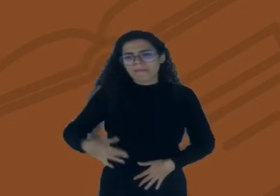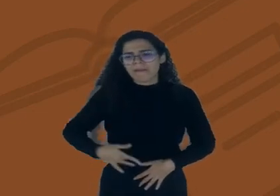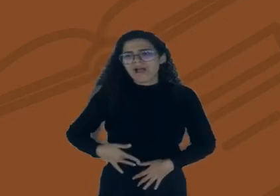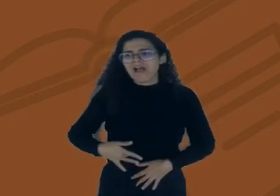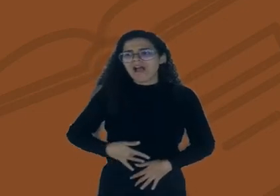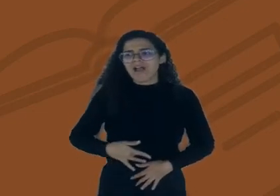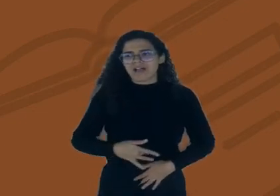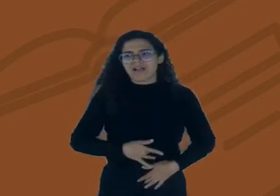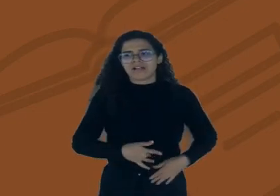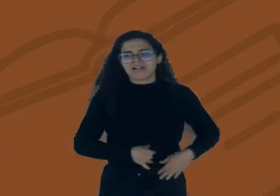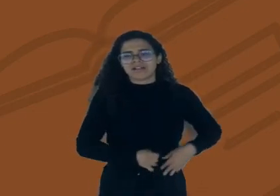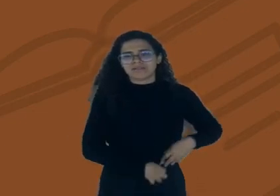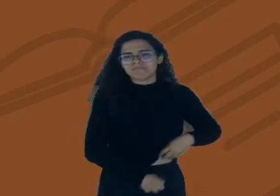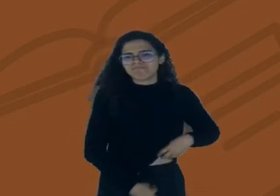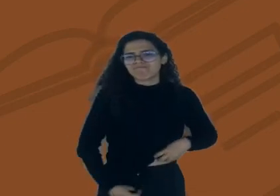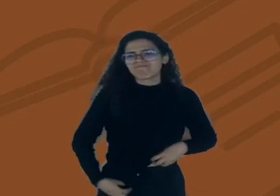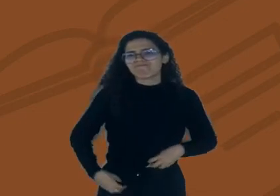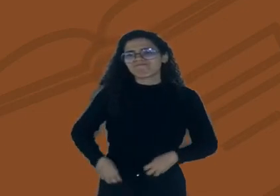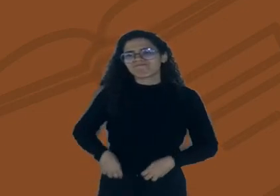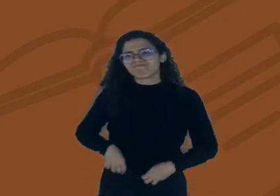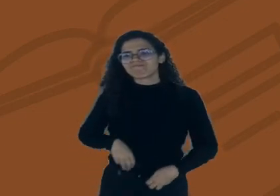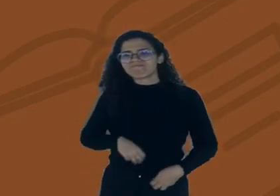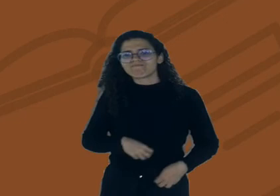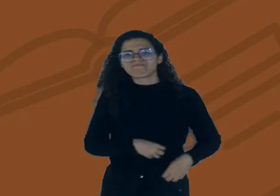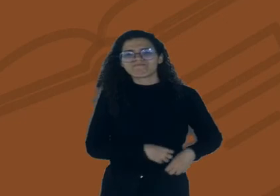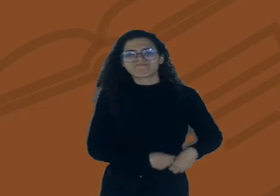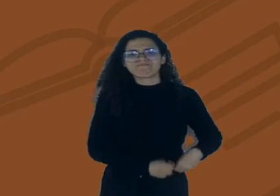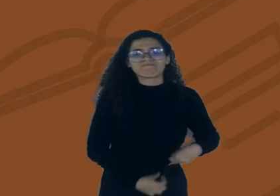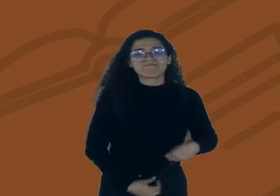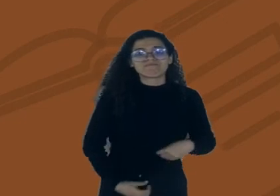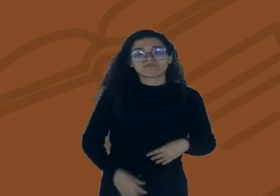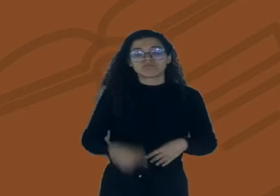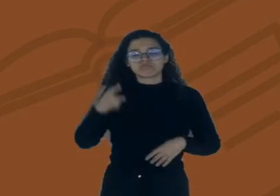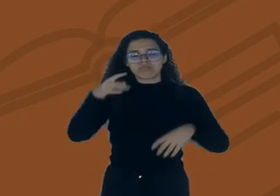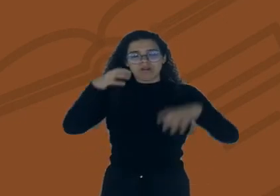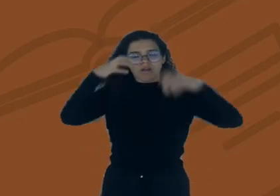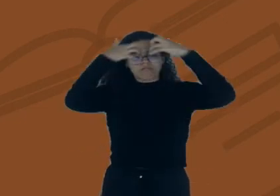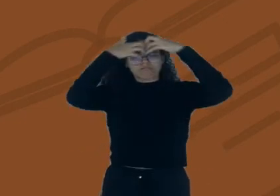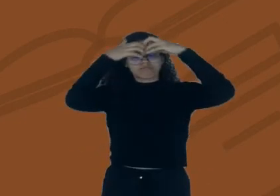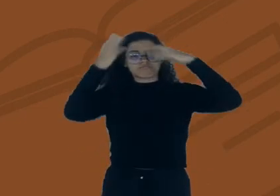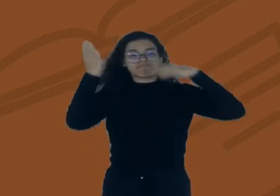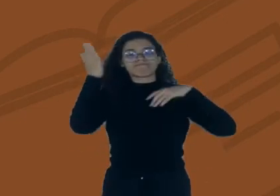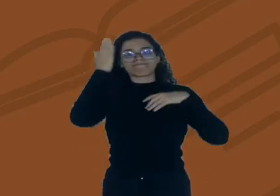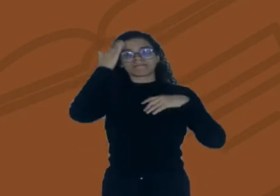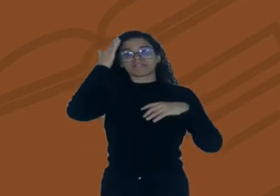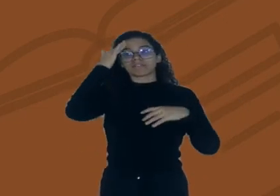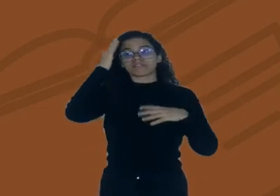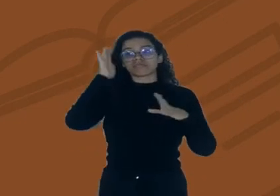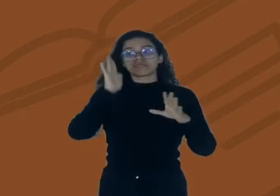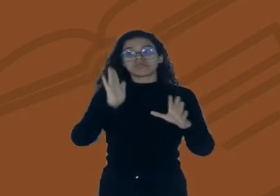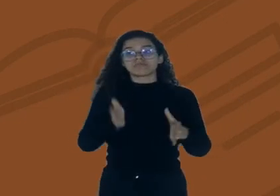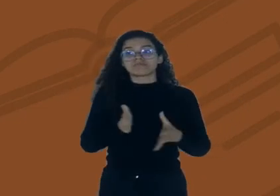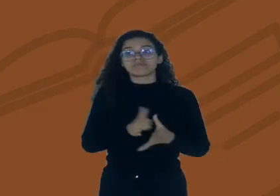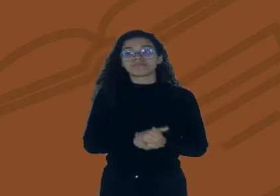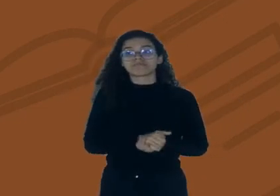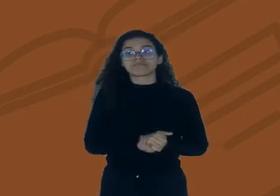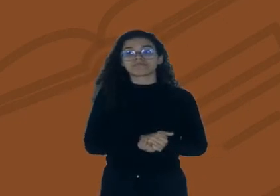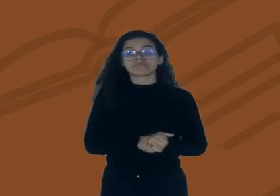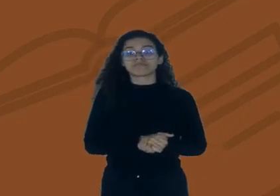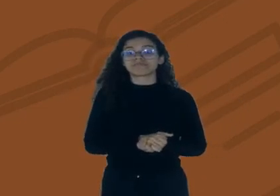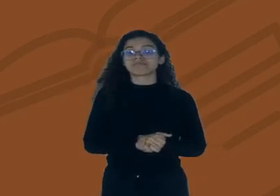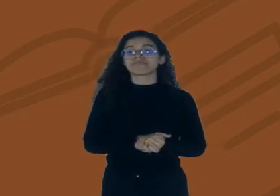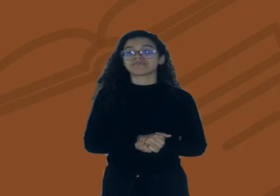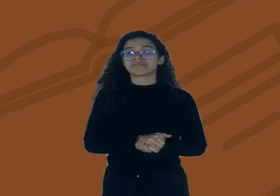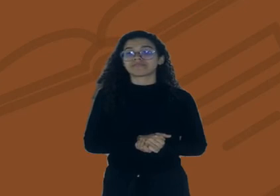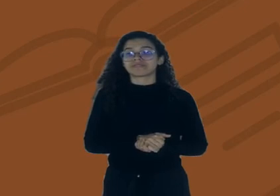desconforto gastrointestinal, olha só. Aí o seu cérebro já capta essa informação de dentro do corpo. E diz,